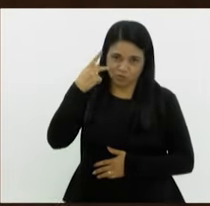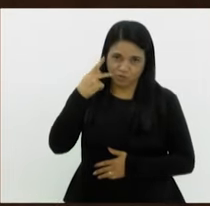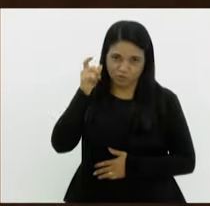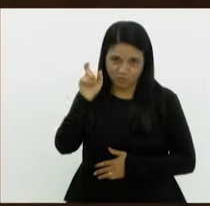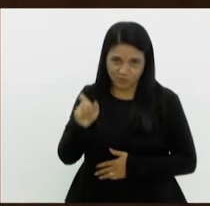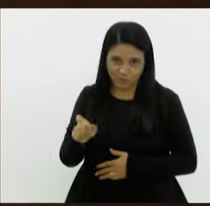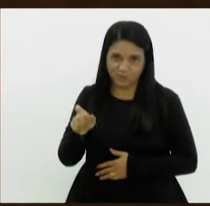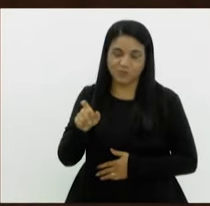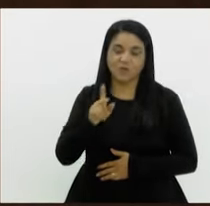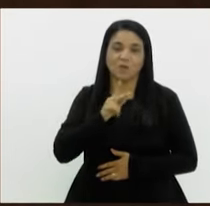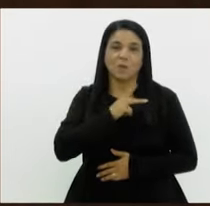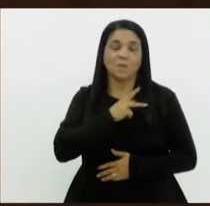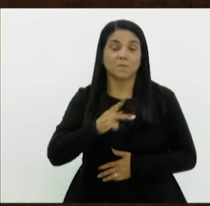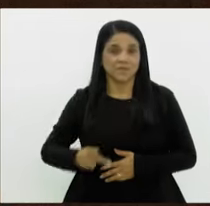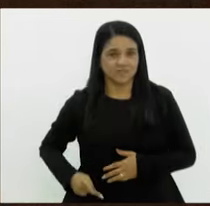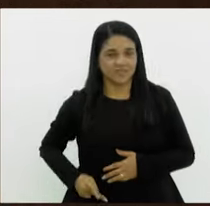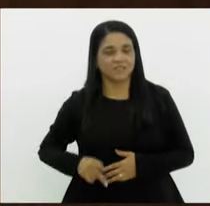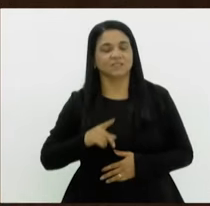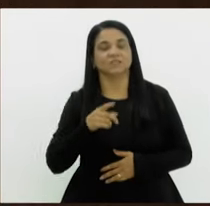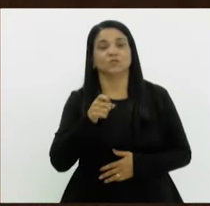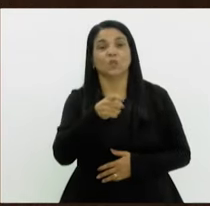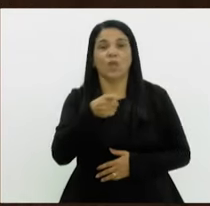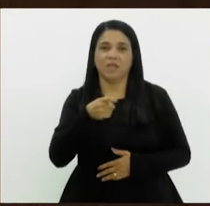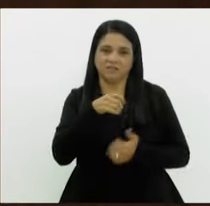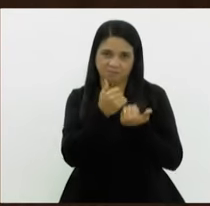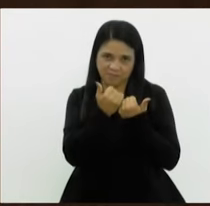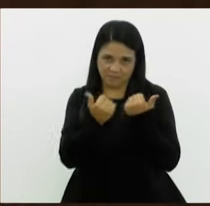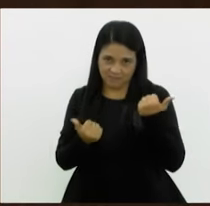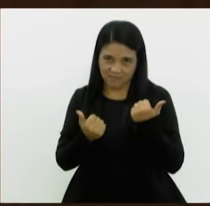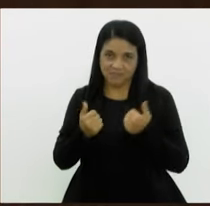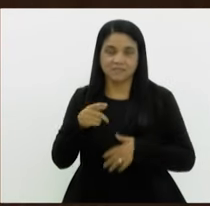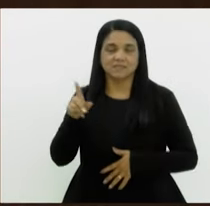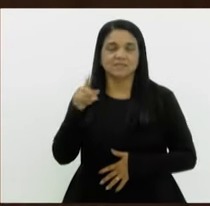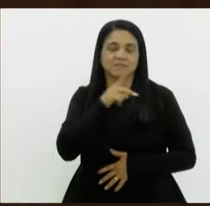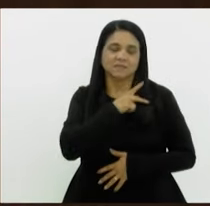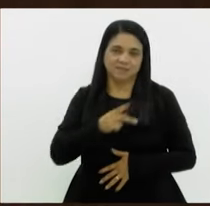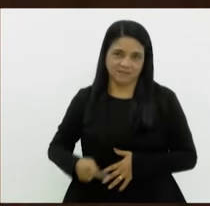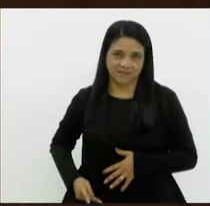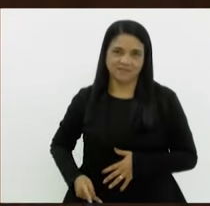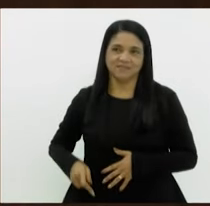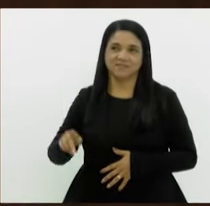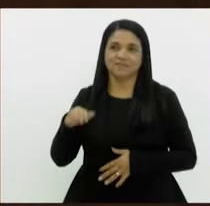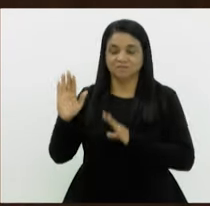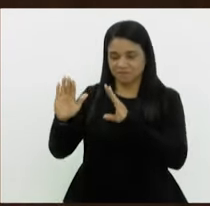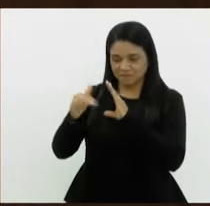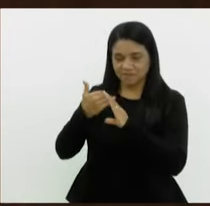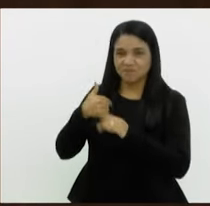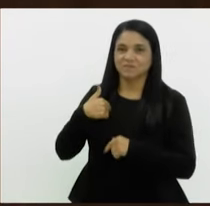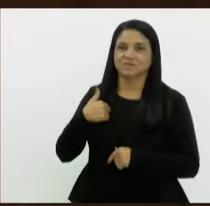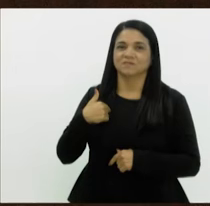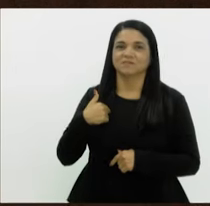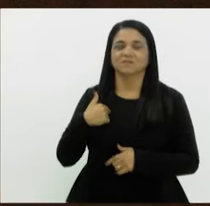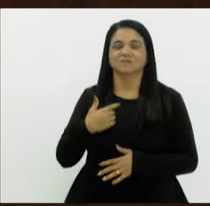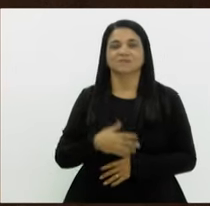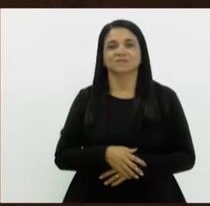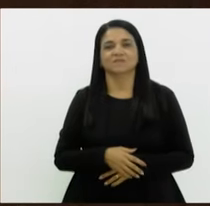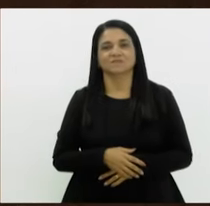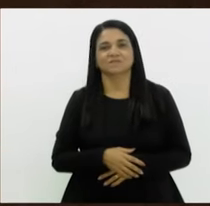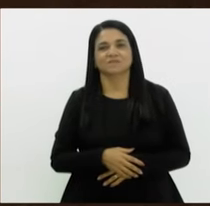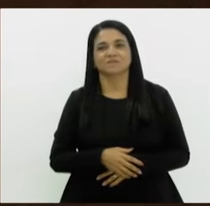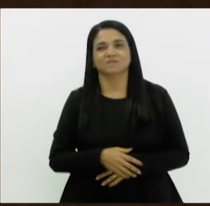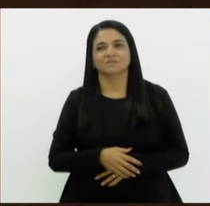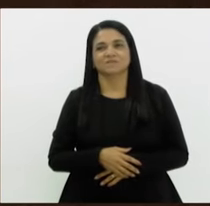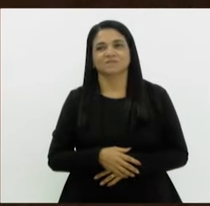um presidente e um ex-presidente, que mandou uma mensagem dizendo o seguinte: